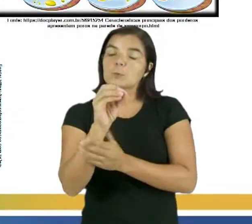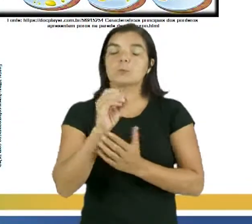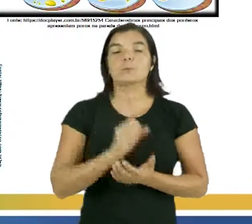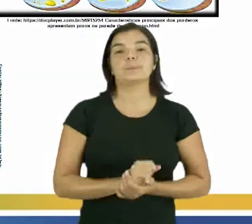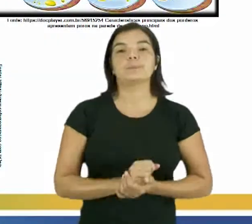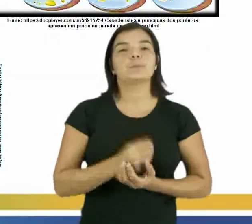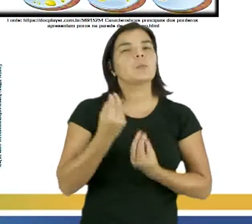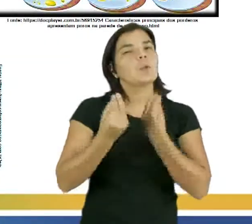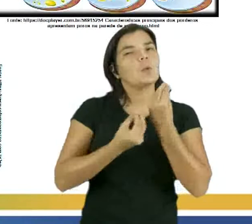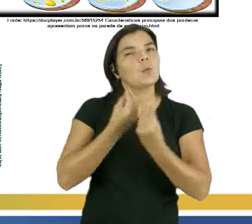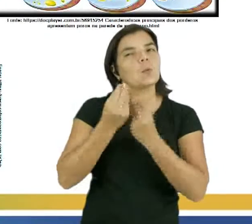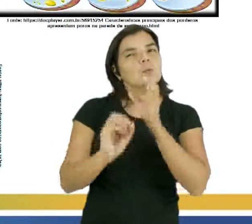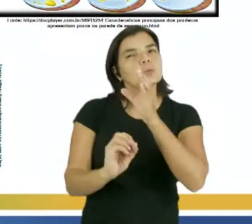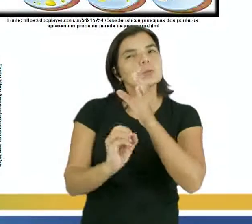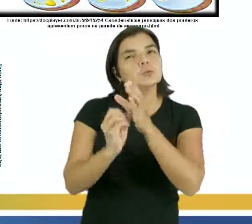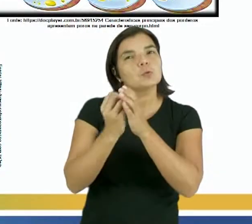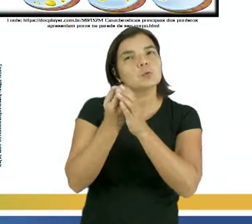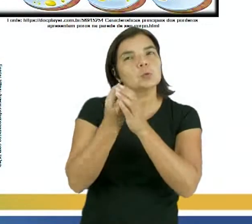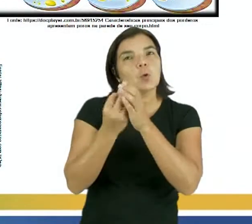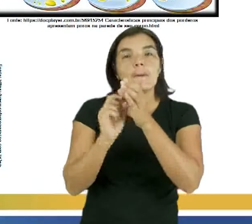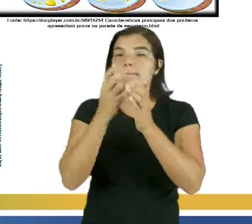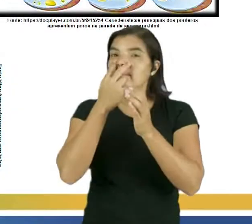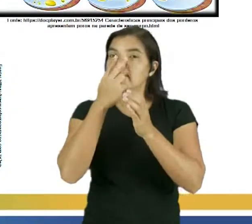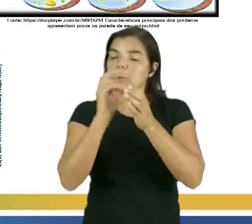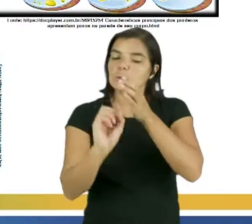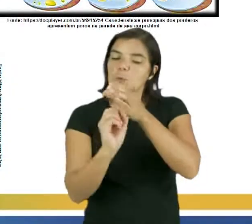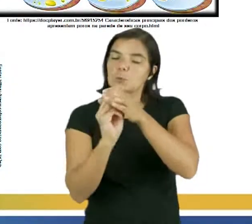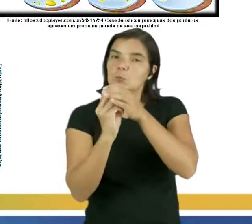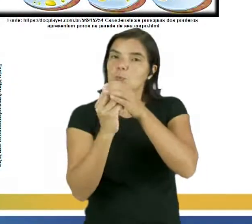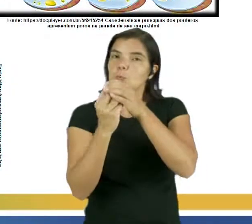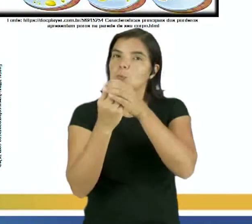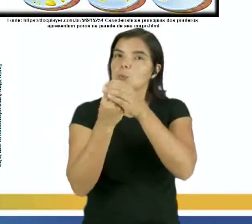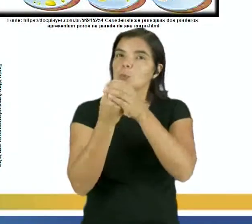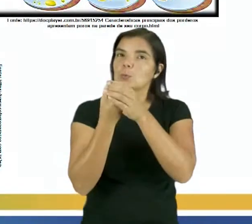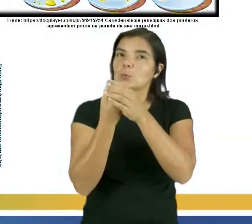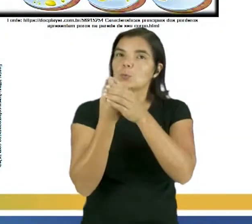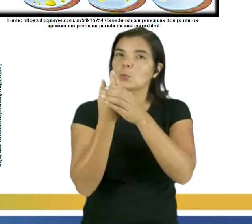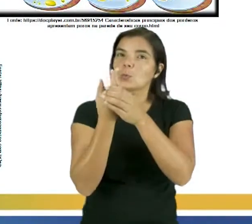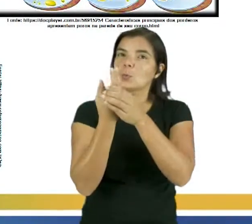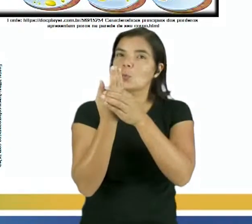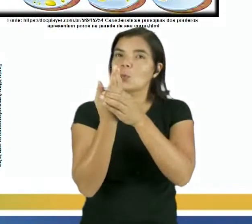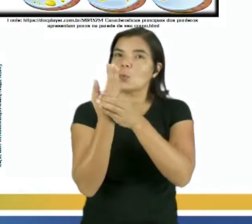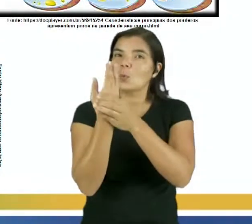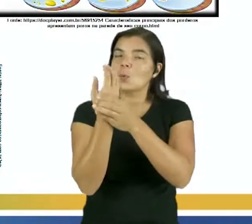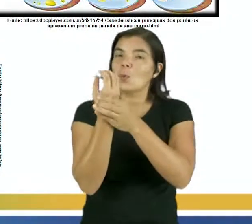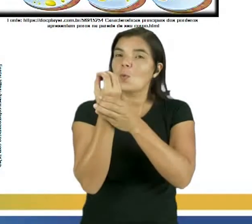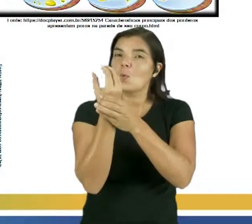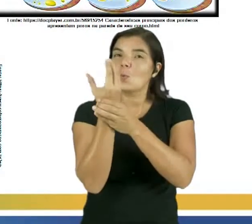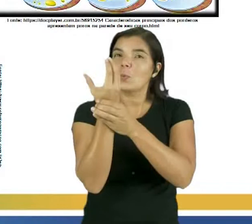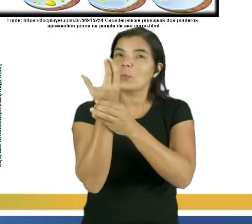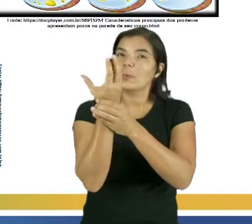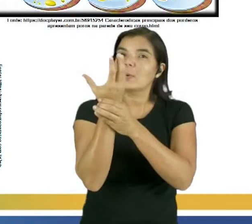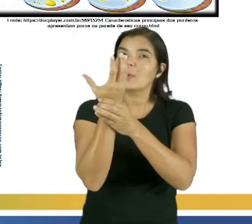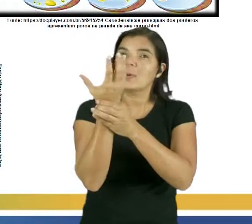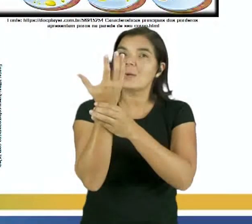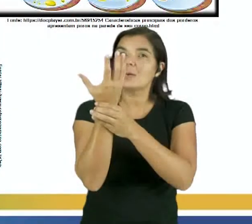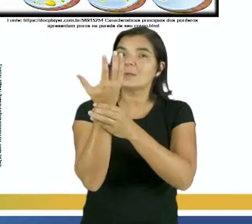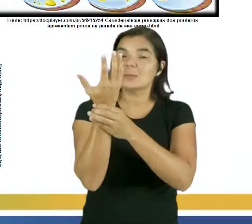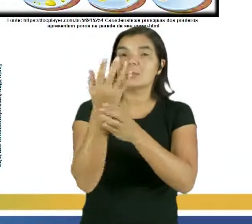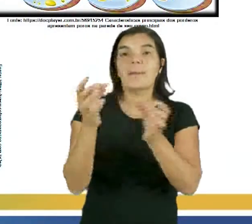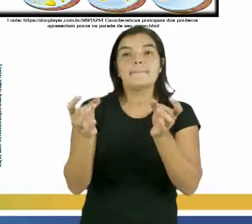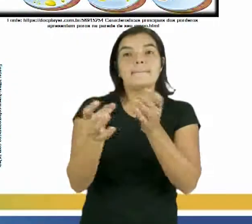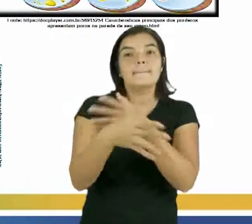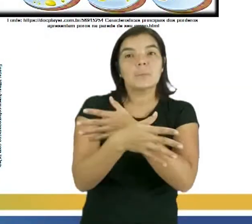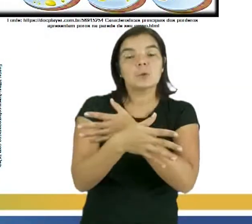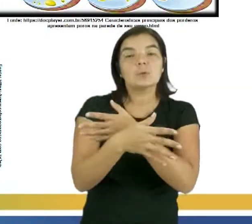brotamento. Começa a surgir um broto, como se fosse uma ramificação nessa esponja, e em um determinado momento essa ramificação vai estar